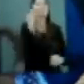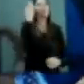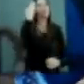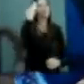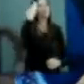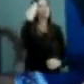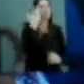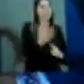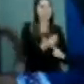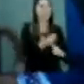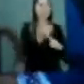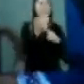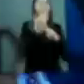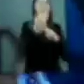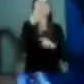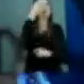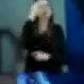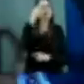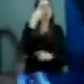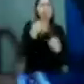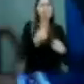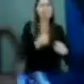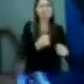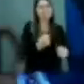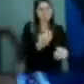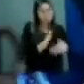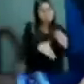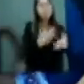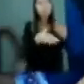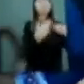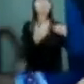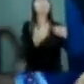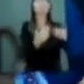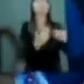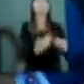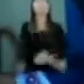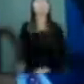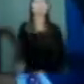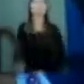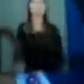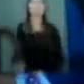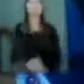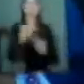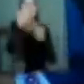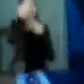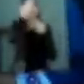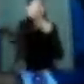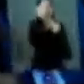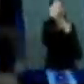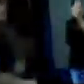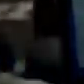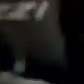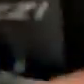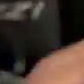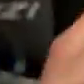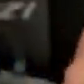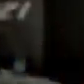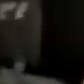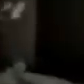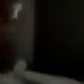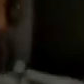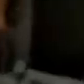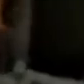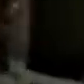tecnologia continuará sendo subjugado Essa é a minha palavra Obrigado Aqui você vê que ela falou a palavra